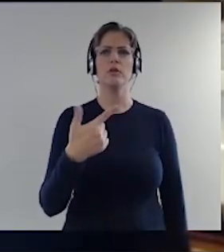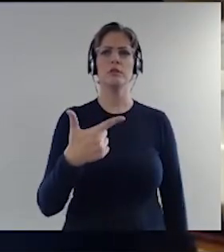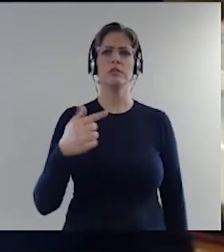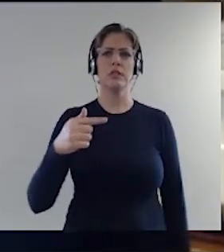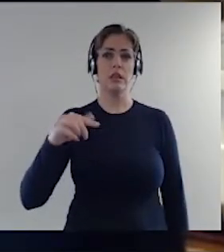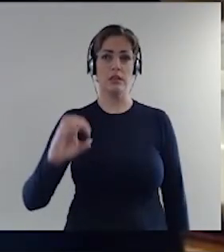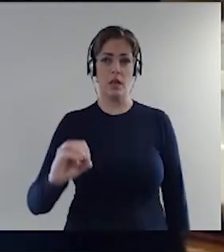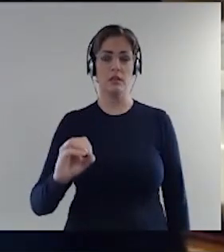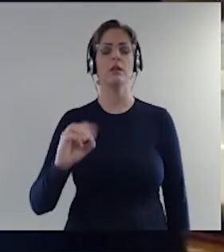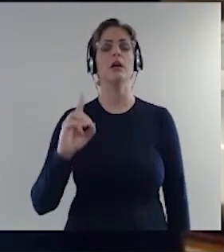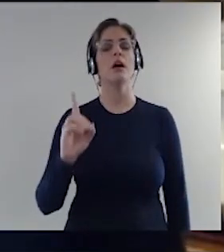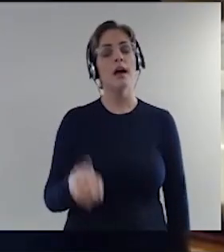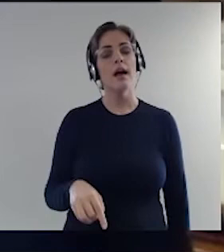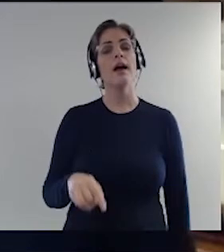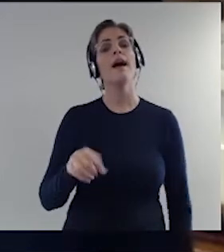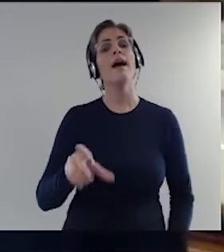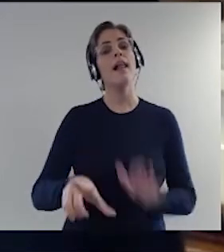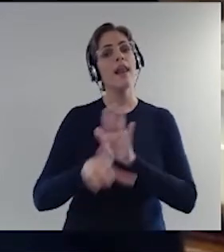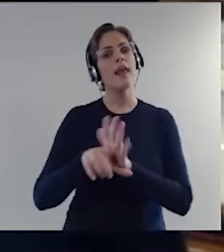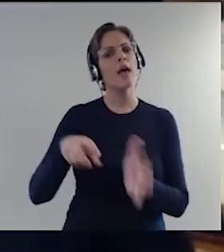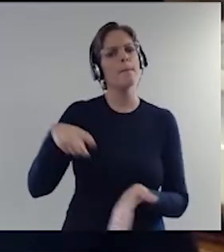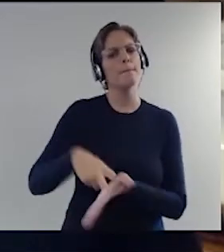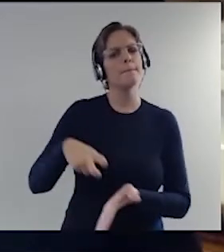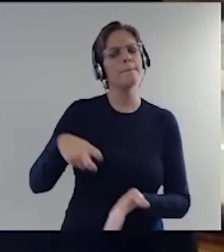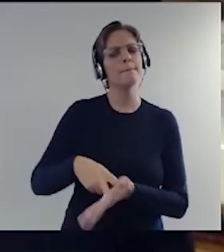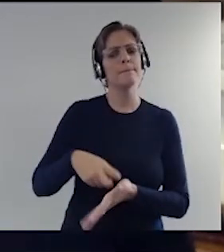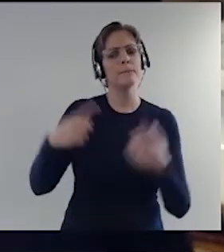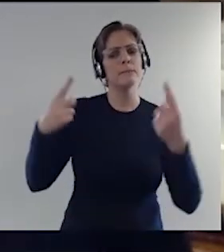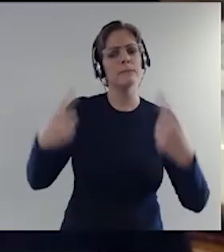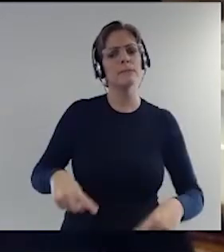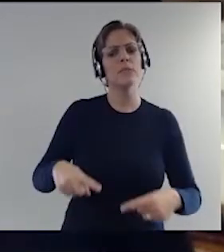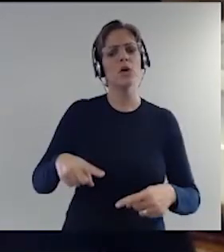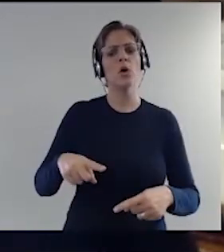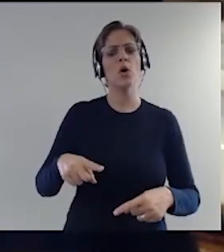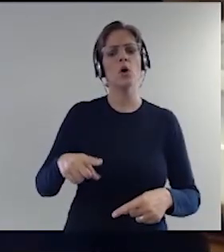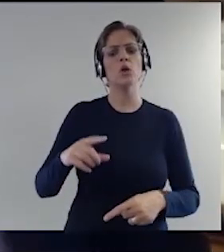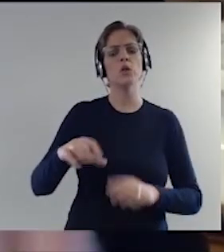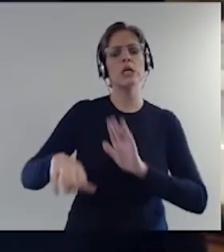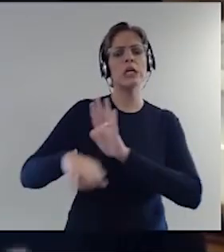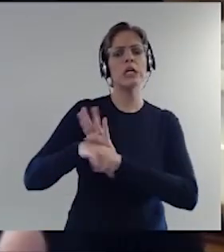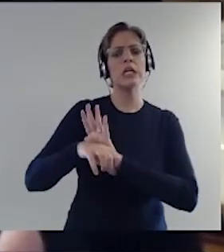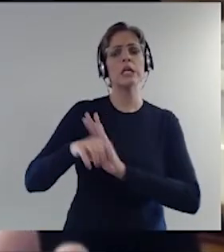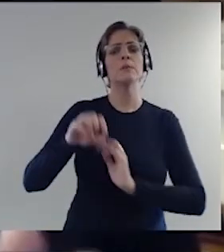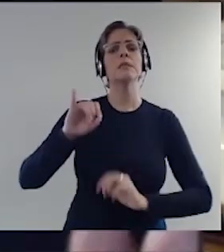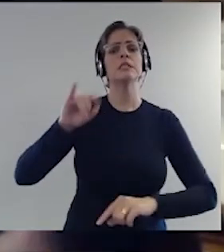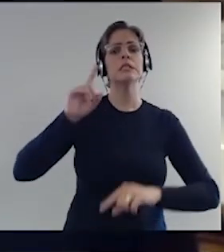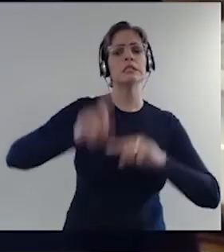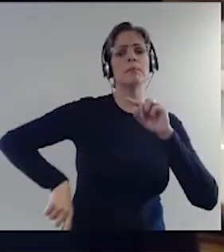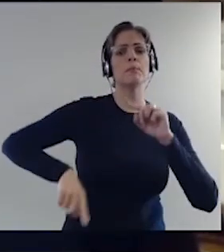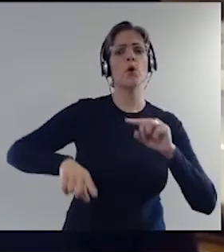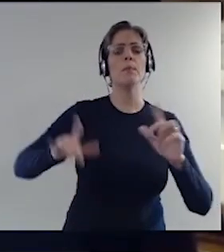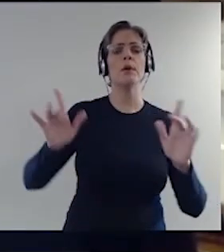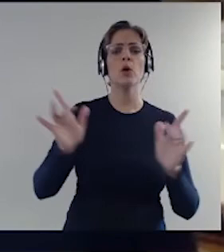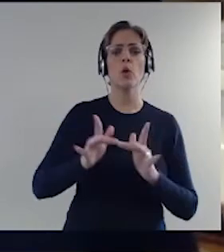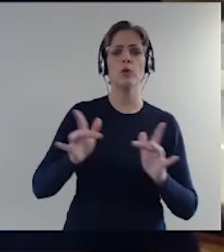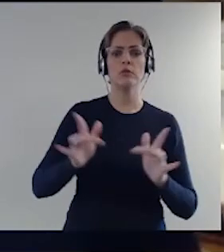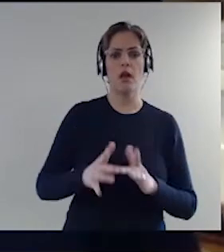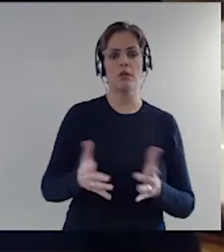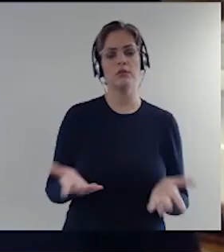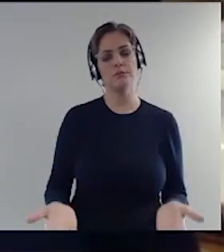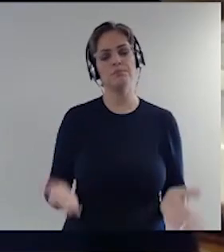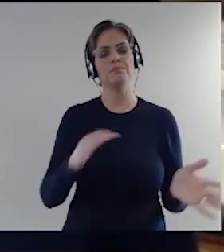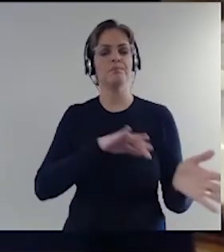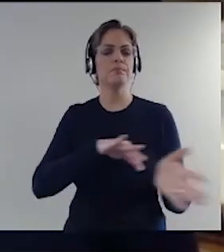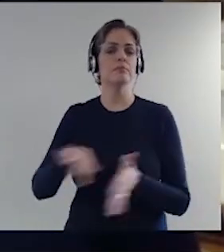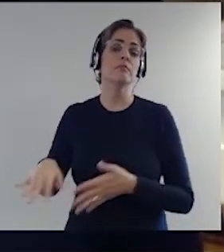24270, que é a lei que penaliza o crime de impedimento de contato. Quis dizer com isso e com essas referências que a